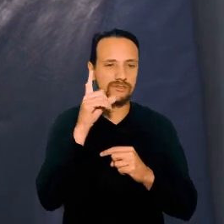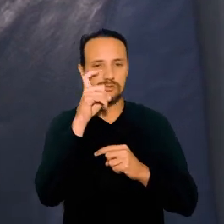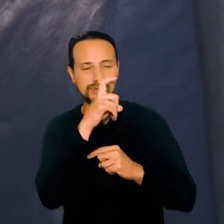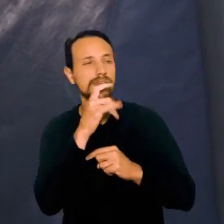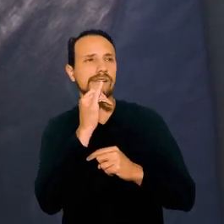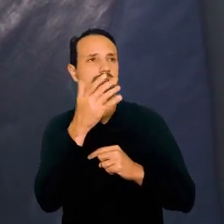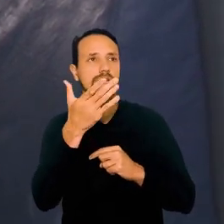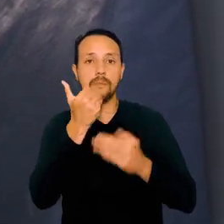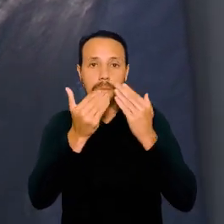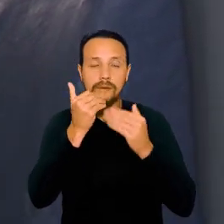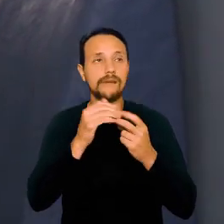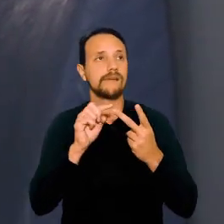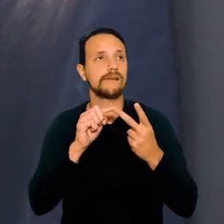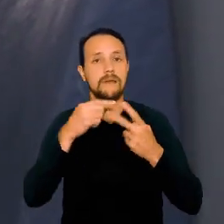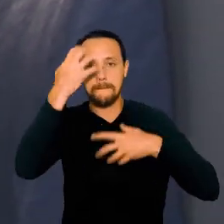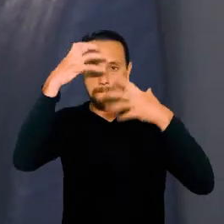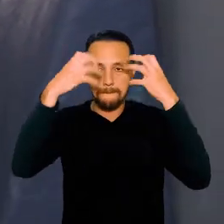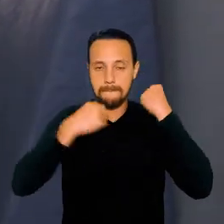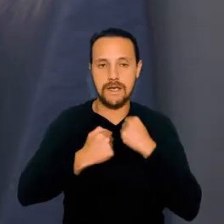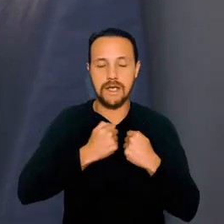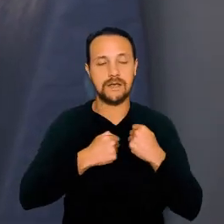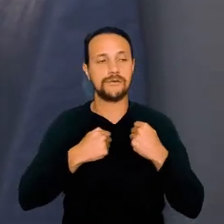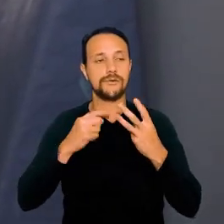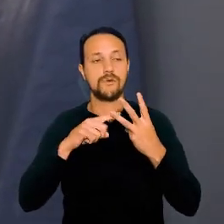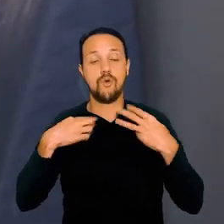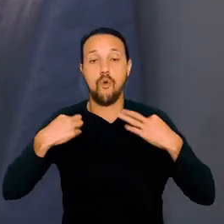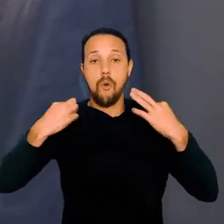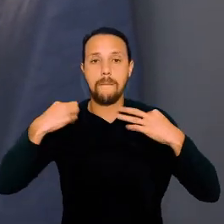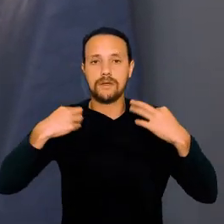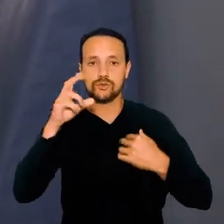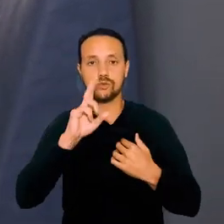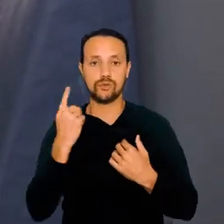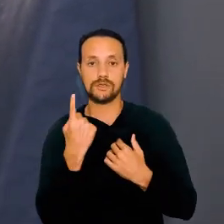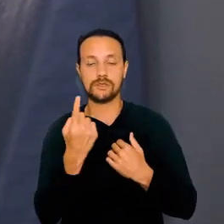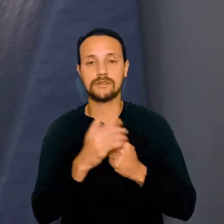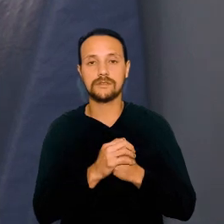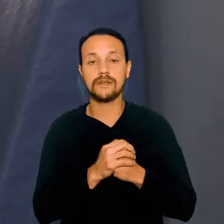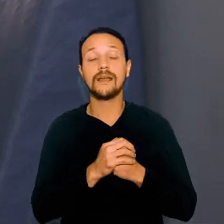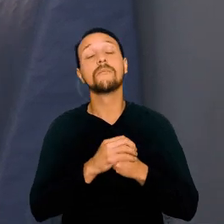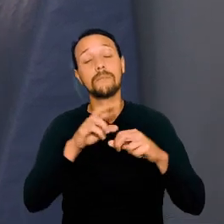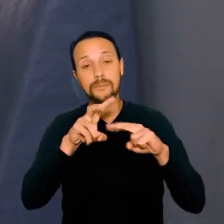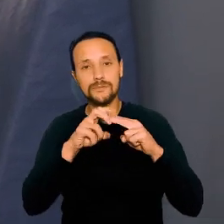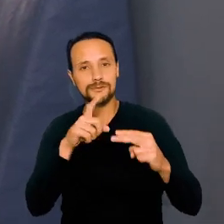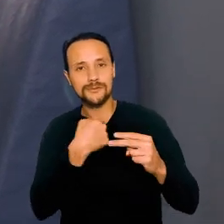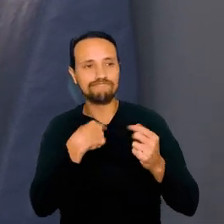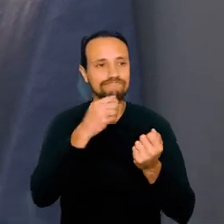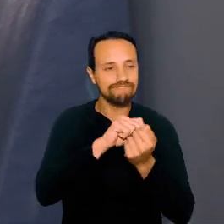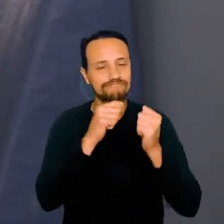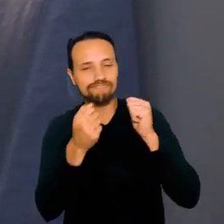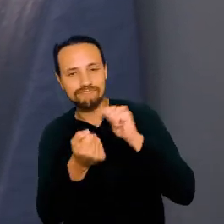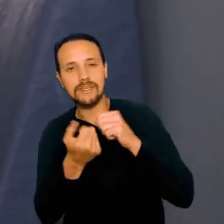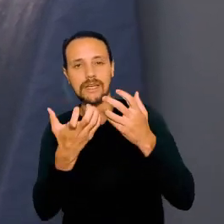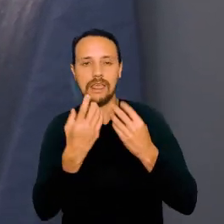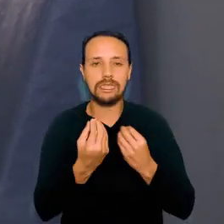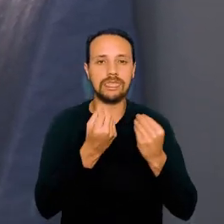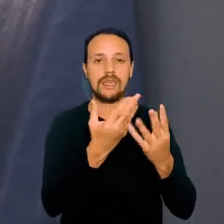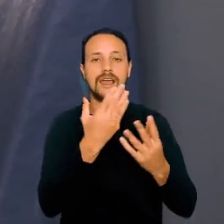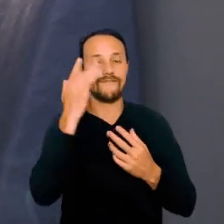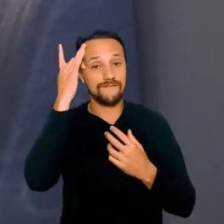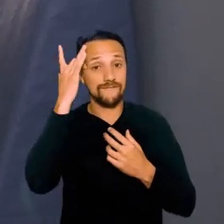aos professores e aos auxiliares, para que a criança ela realmente possa ser incluída na escola